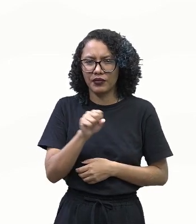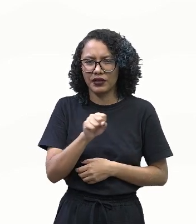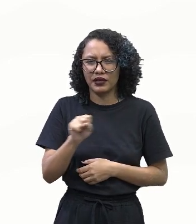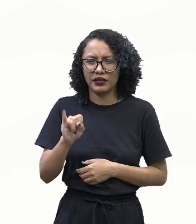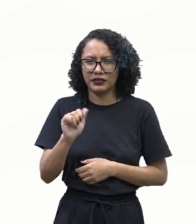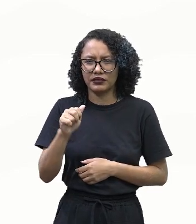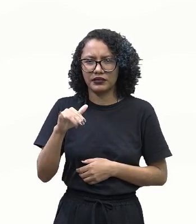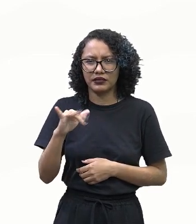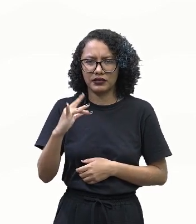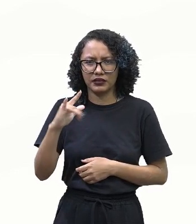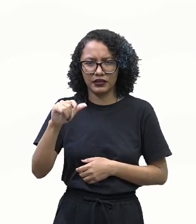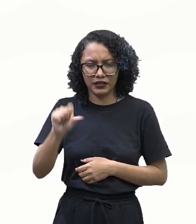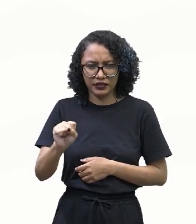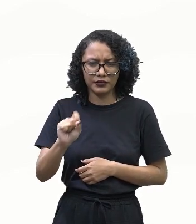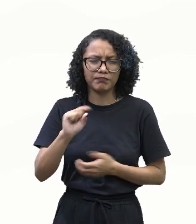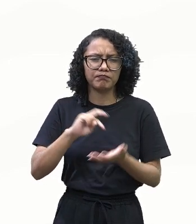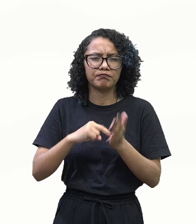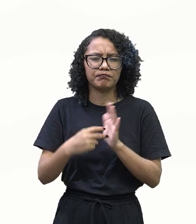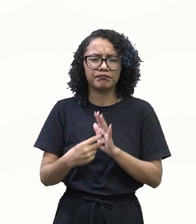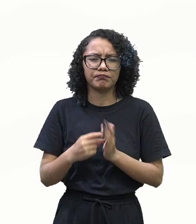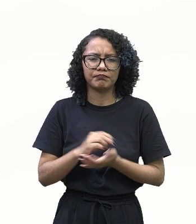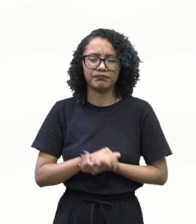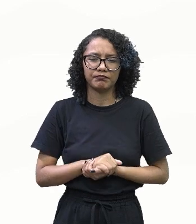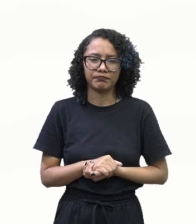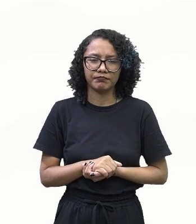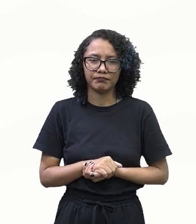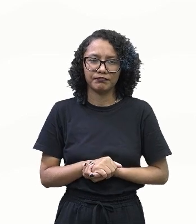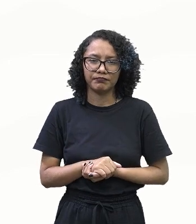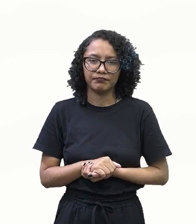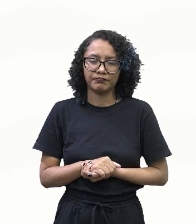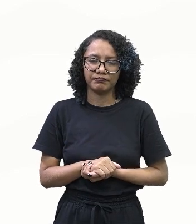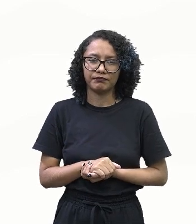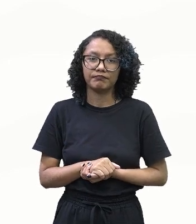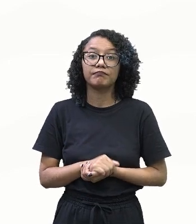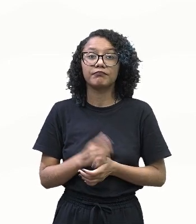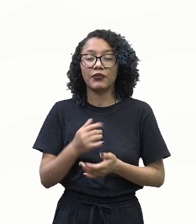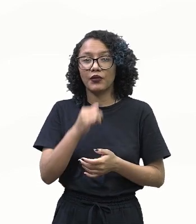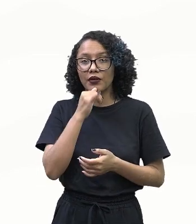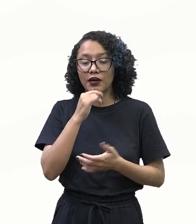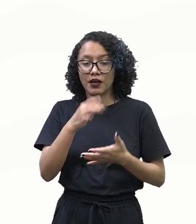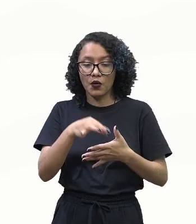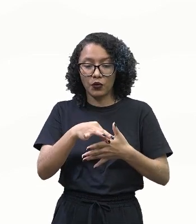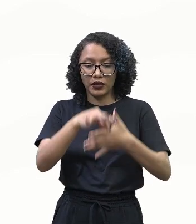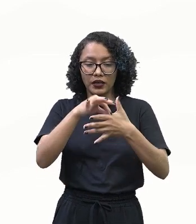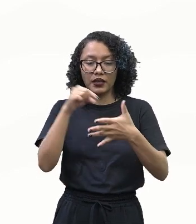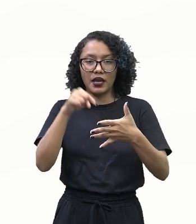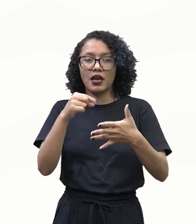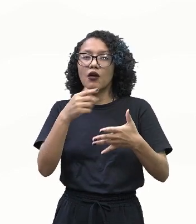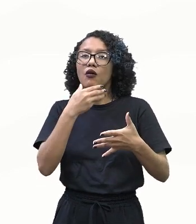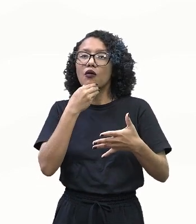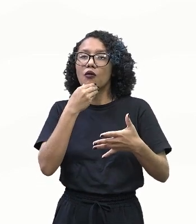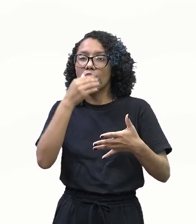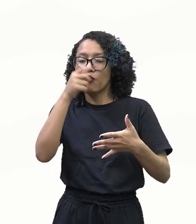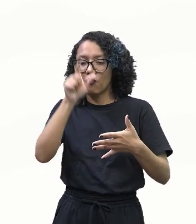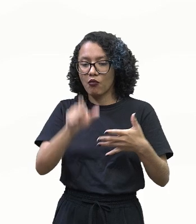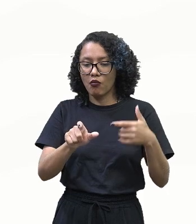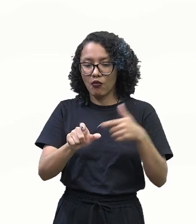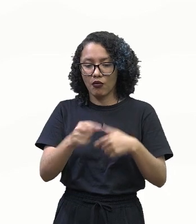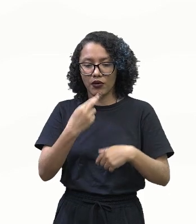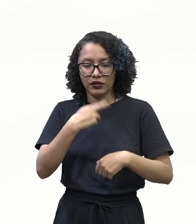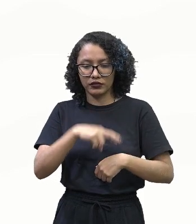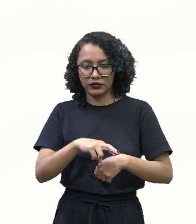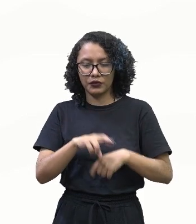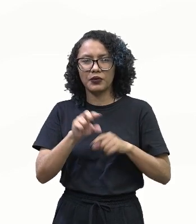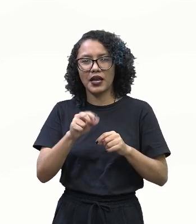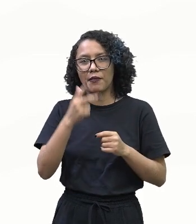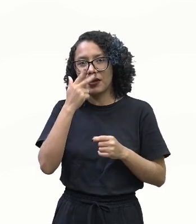revoltas messiânicas? São revoltas que têm um líder religioso que é considerado ali um Messias, um enviado